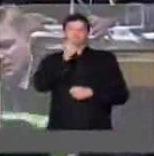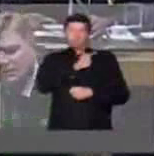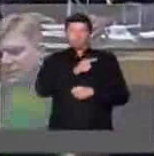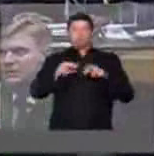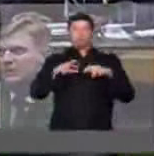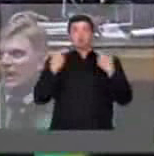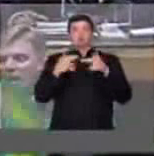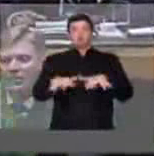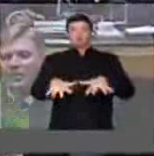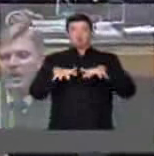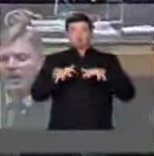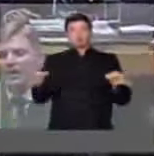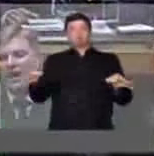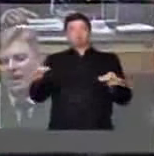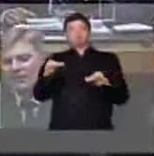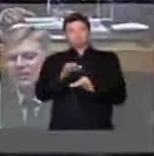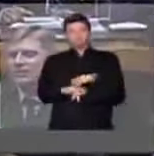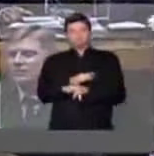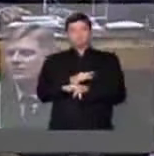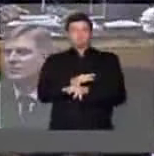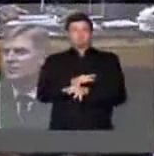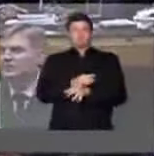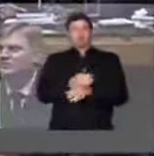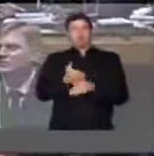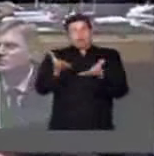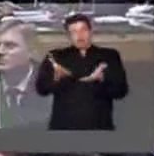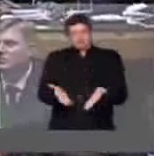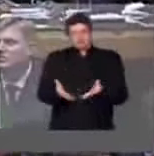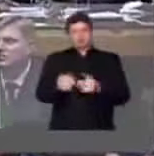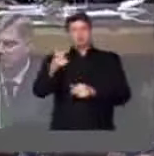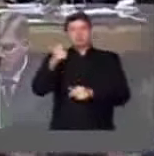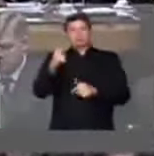termos uma sessão e terminar do jeito que terminou, sem qualquer